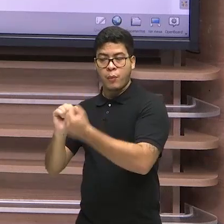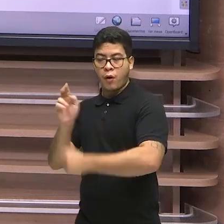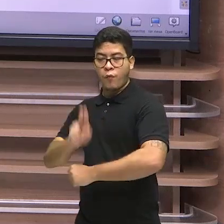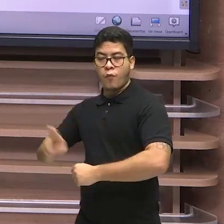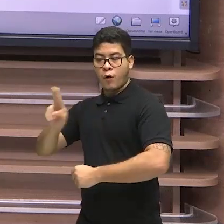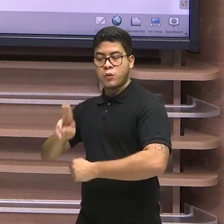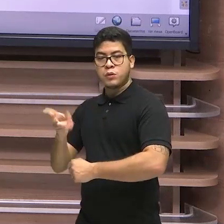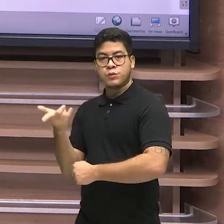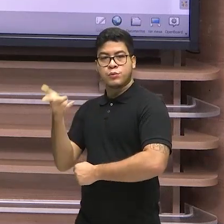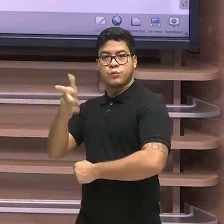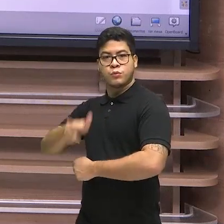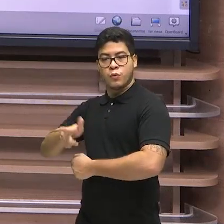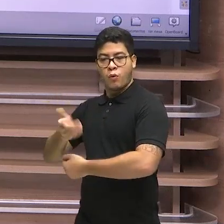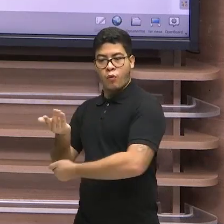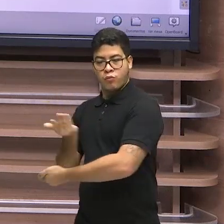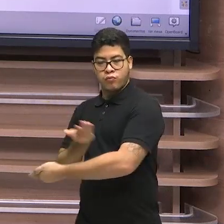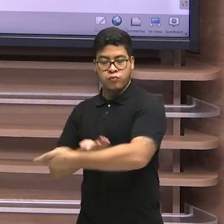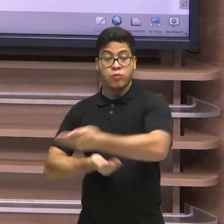vai utilizar aquele produto